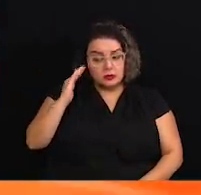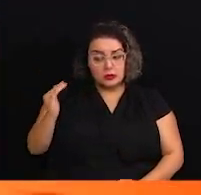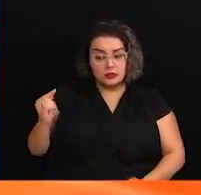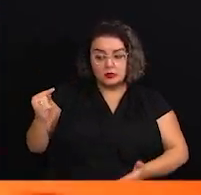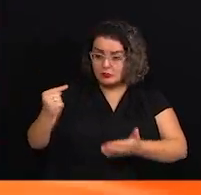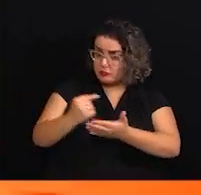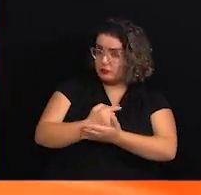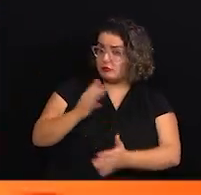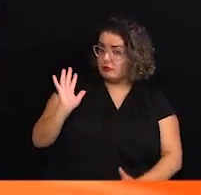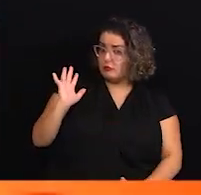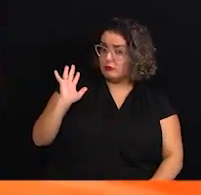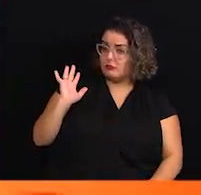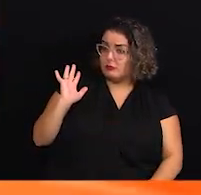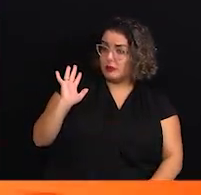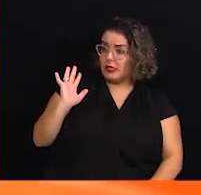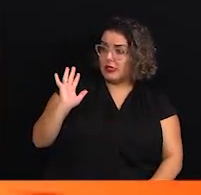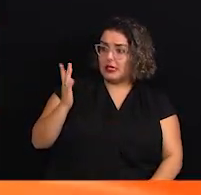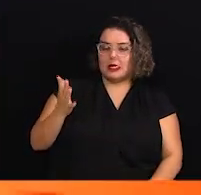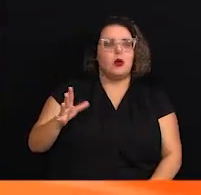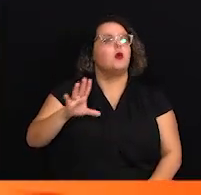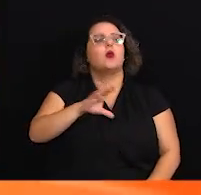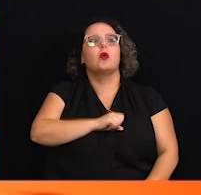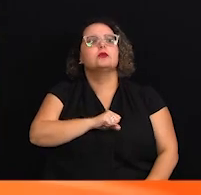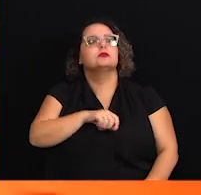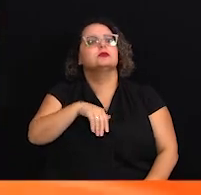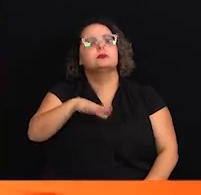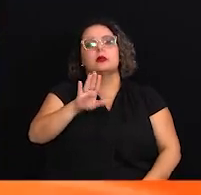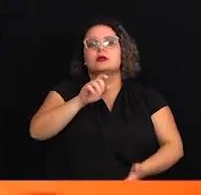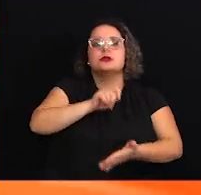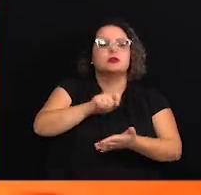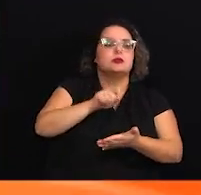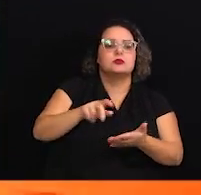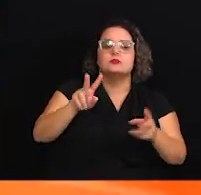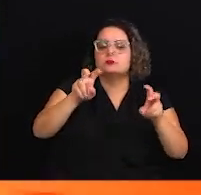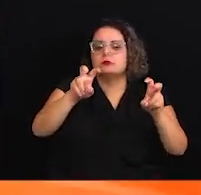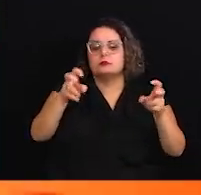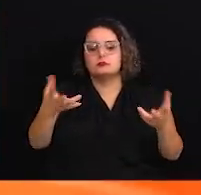que não. Assim, se você está se referindo, eu gosto mais de escrever sobre